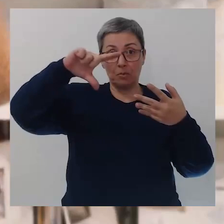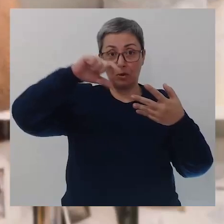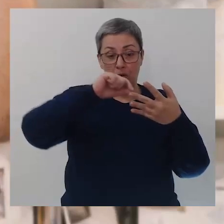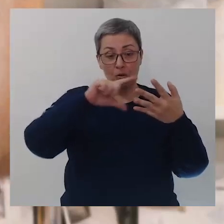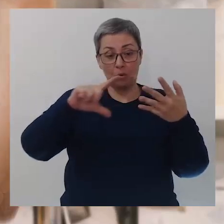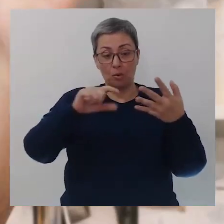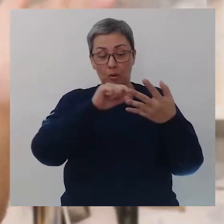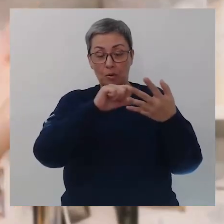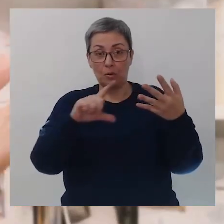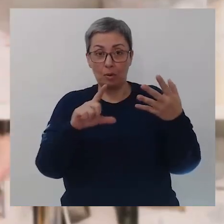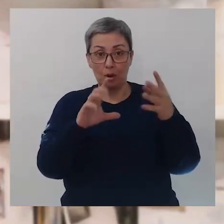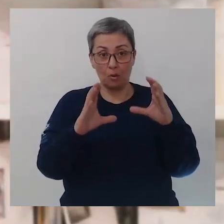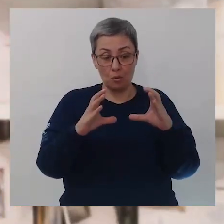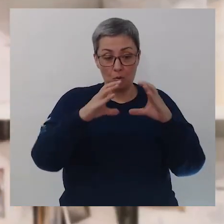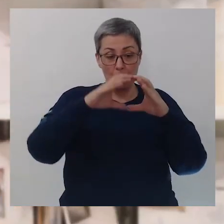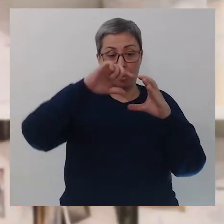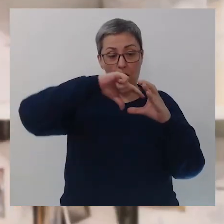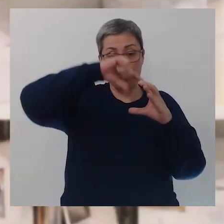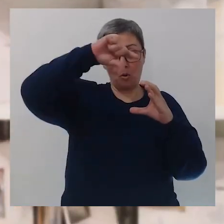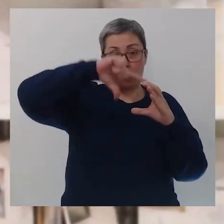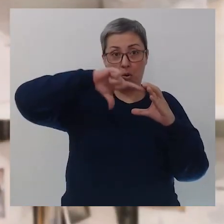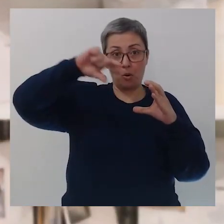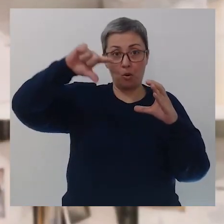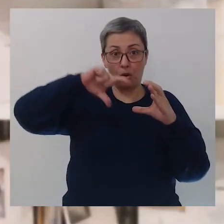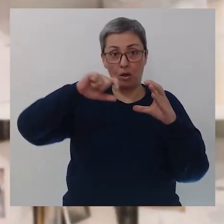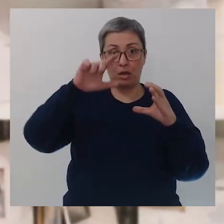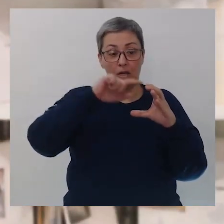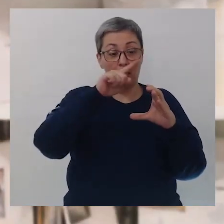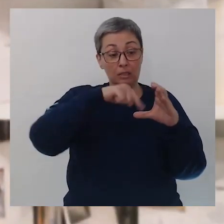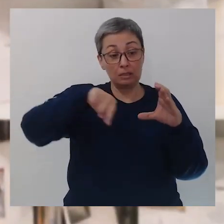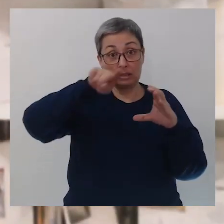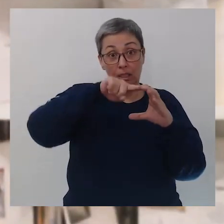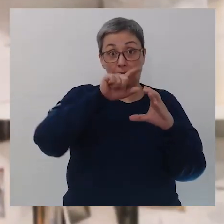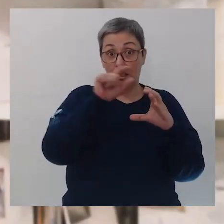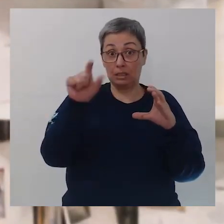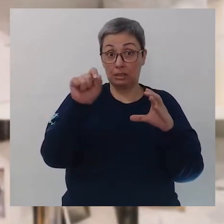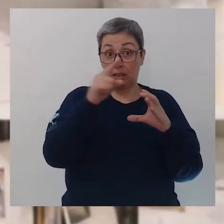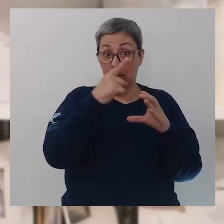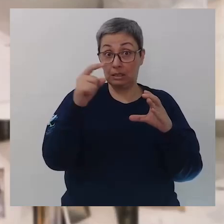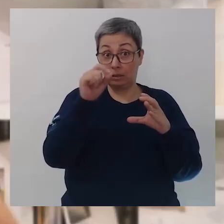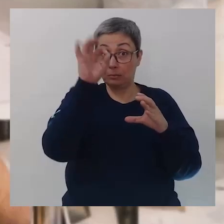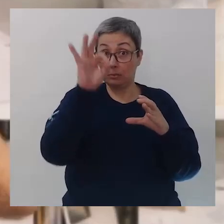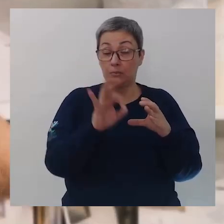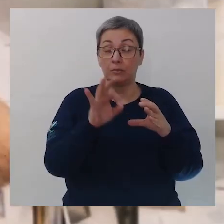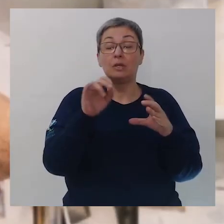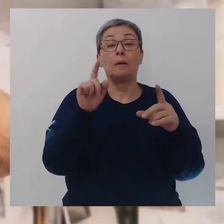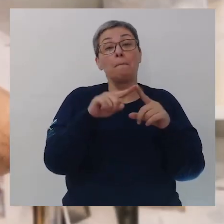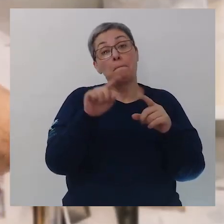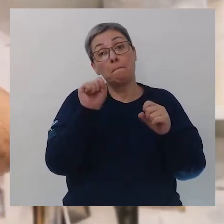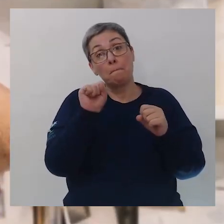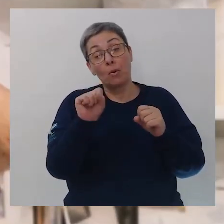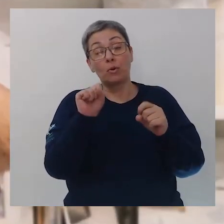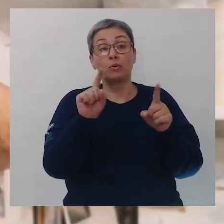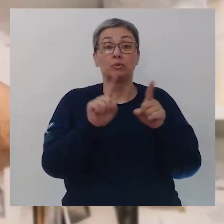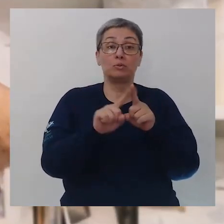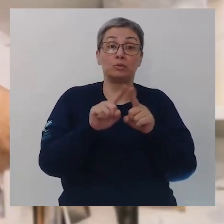a pizza inteira, que é o 100% do gráfico, elas podem ser